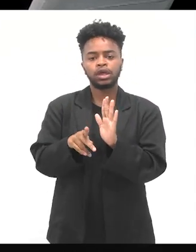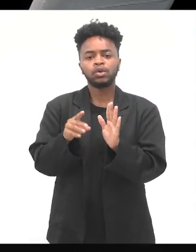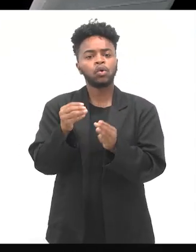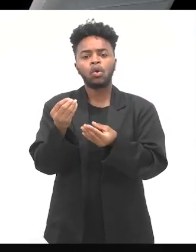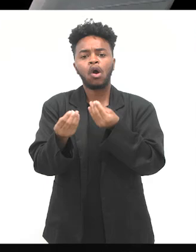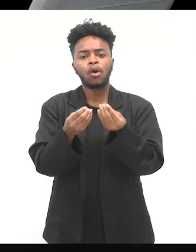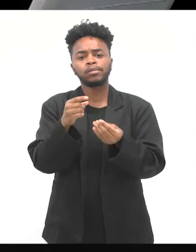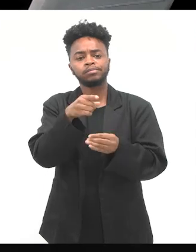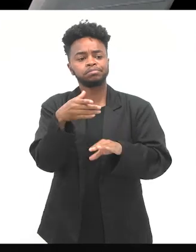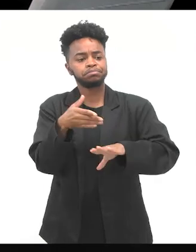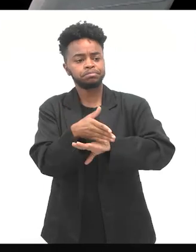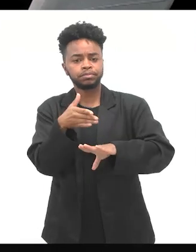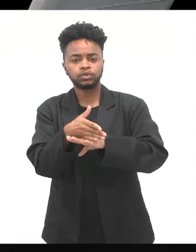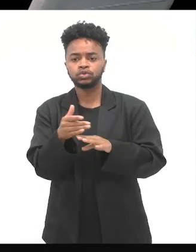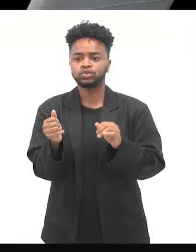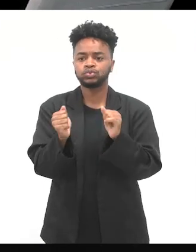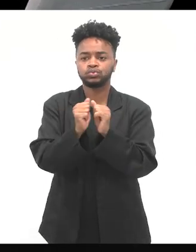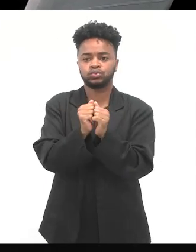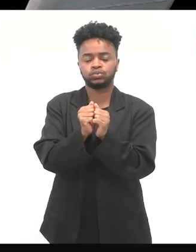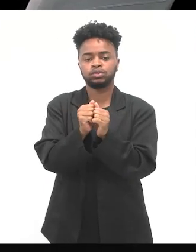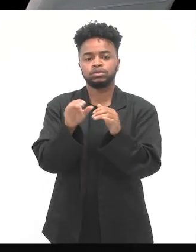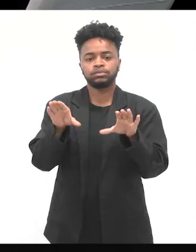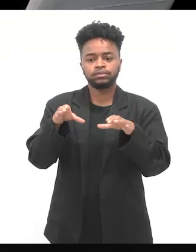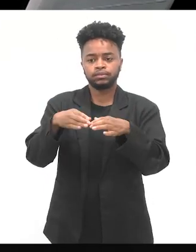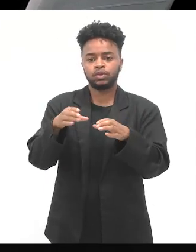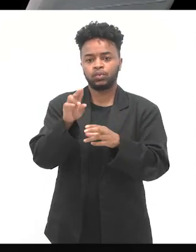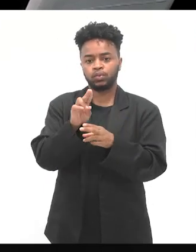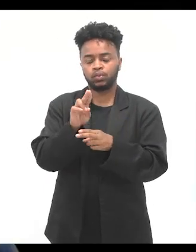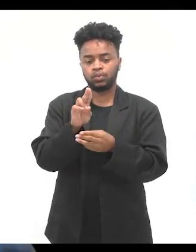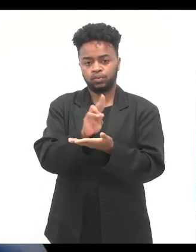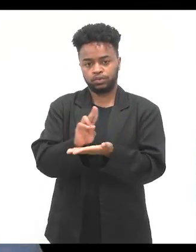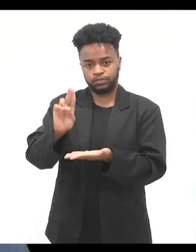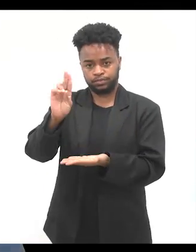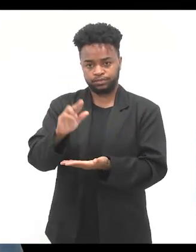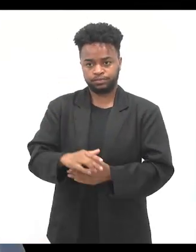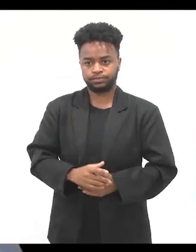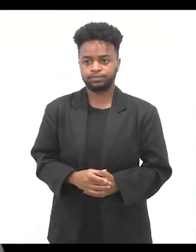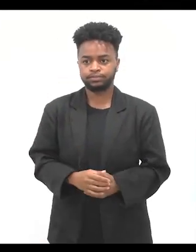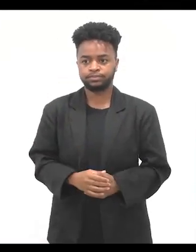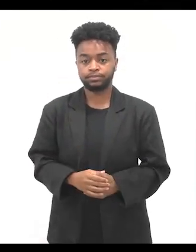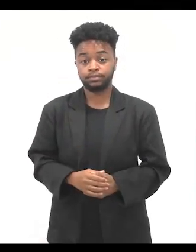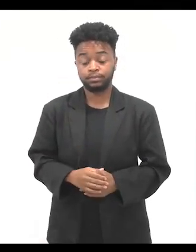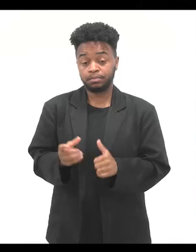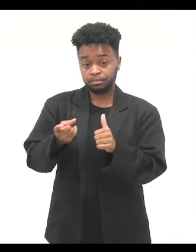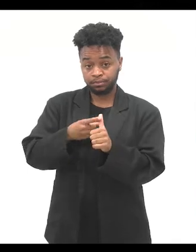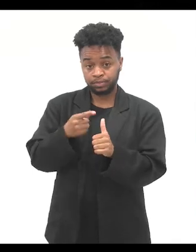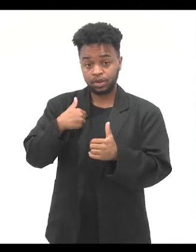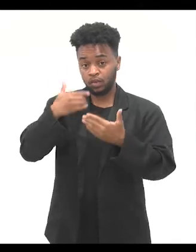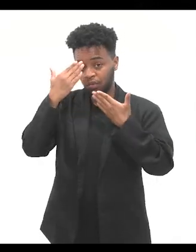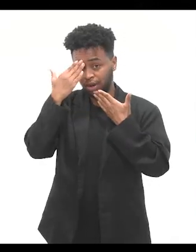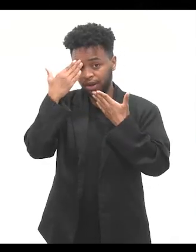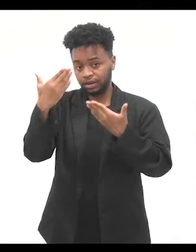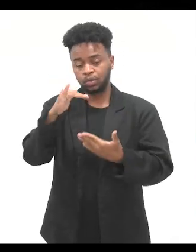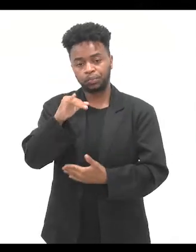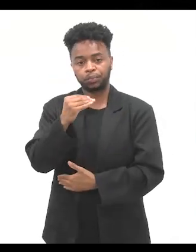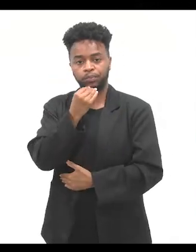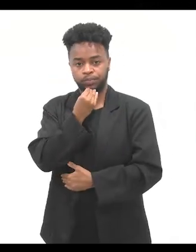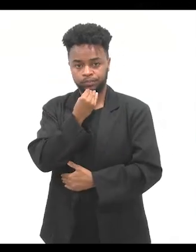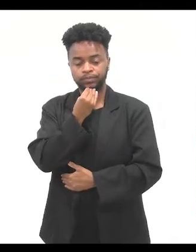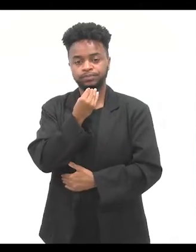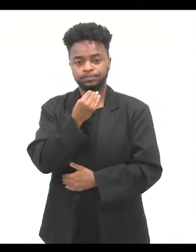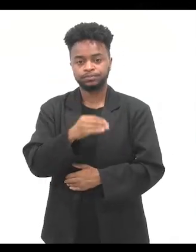com o pessoal da universidade. Em primeiro lugar, agradecendo o espaço, né,